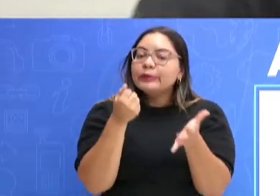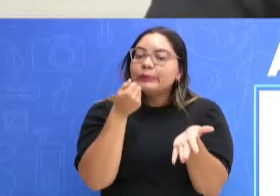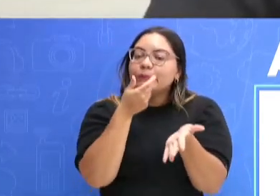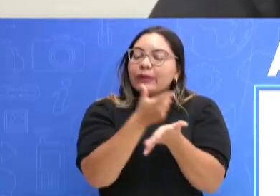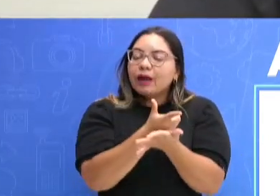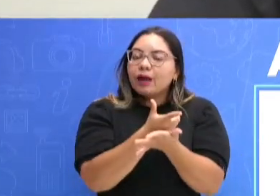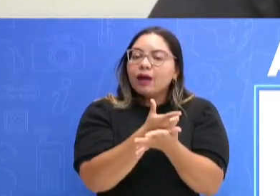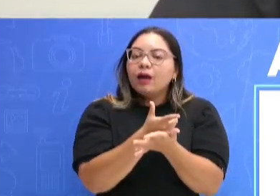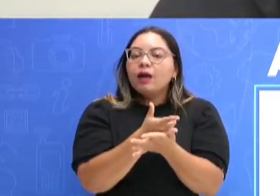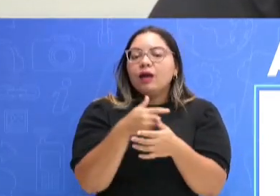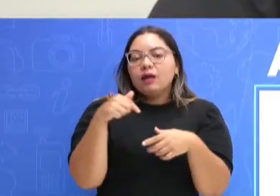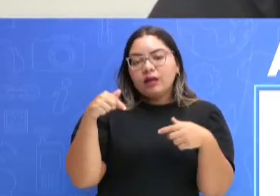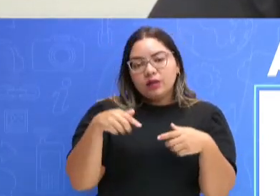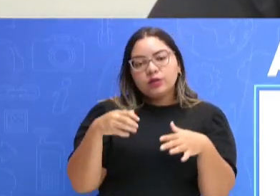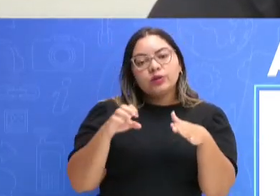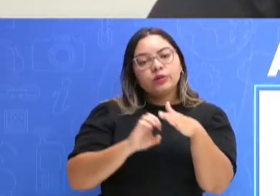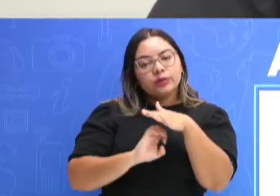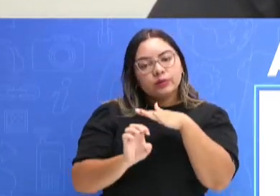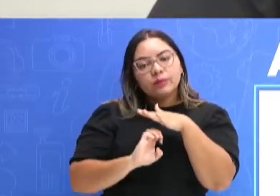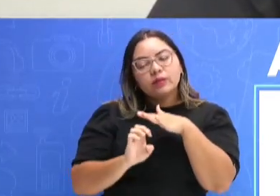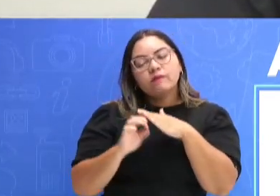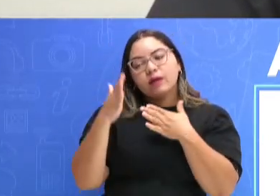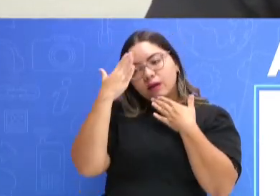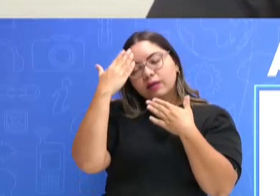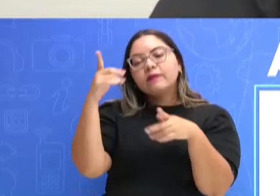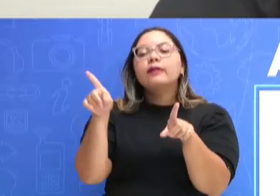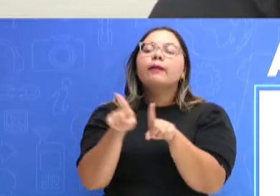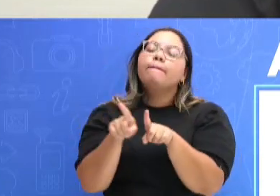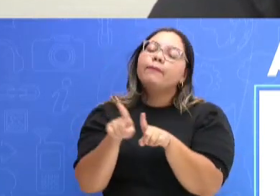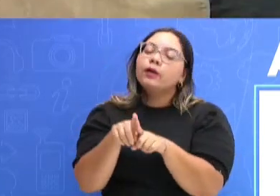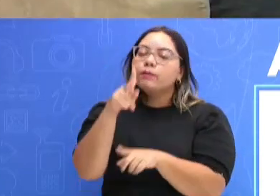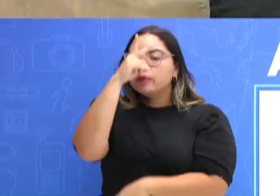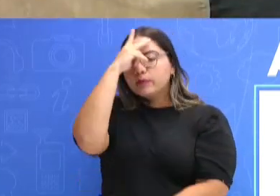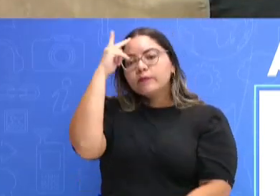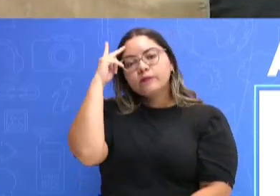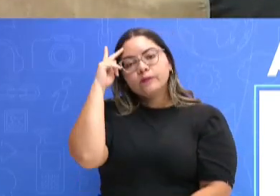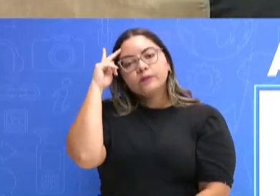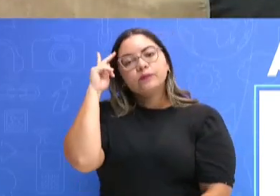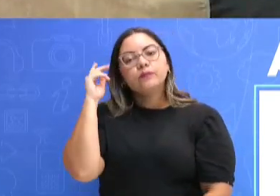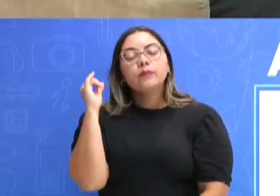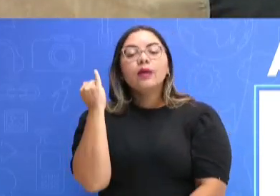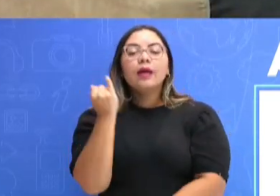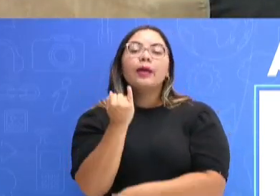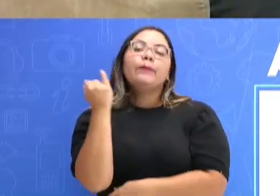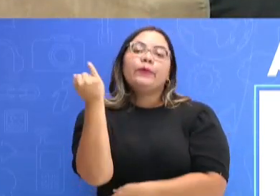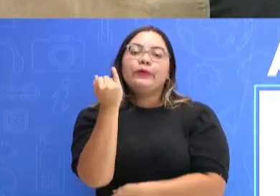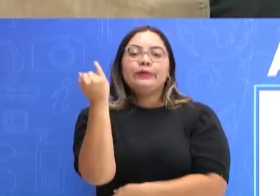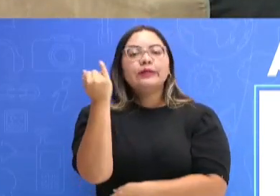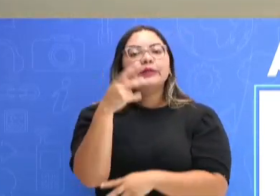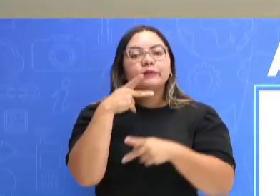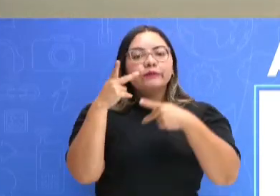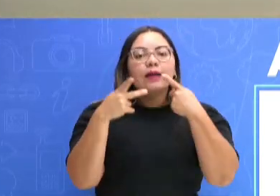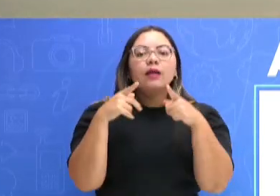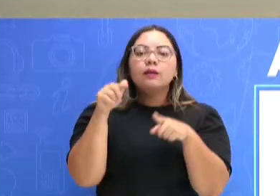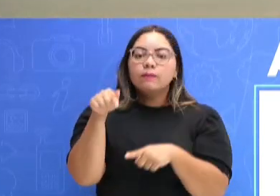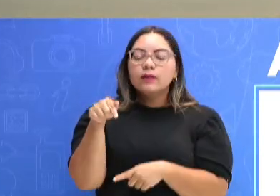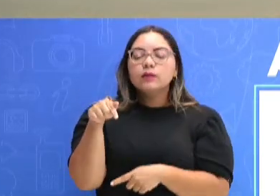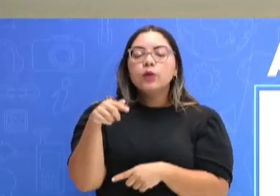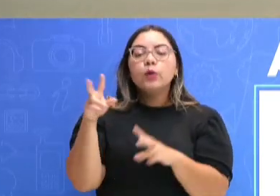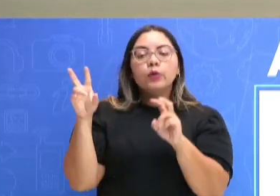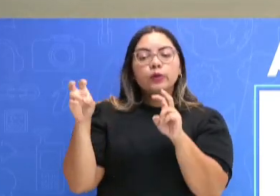pandemia o comércio com certeza vai lhe agradecer. Né? Claro, isso é importante, é tratar justamente isso, que a gente,